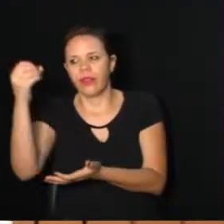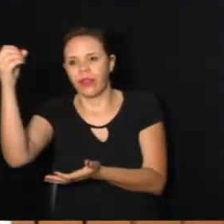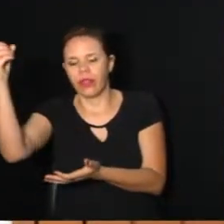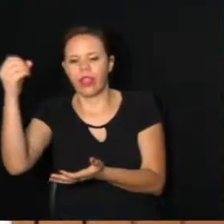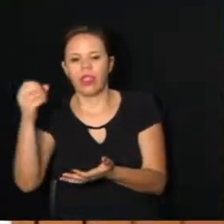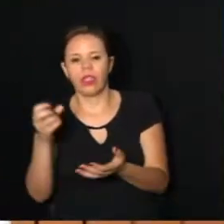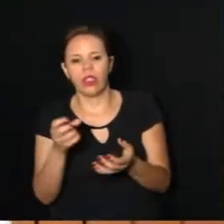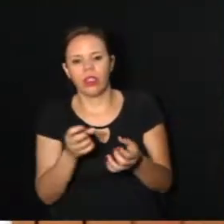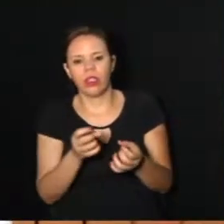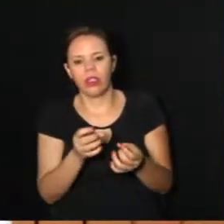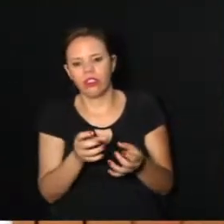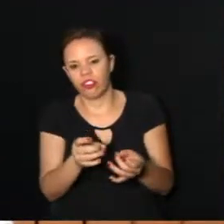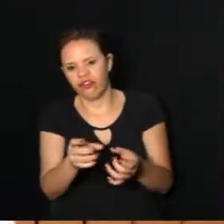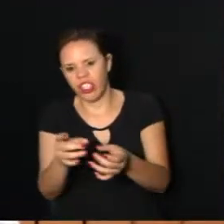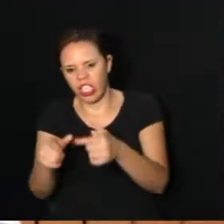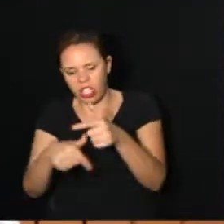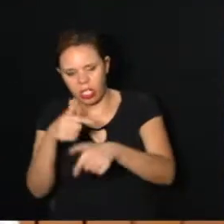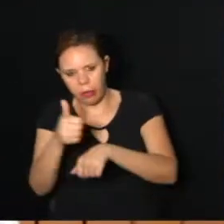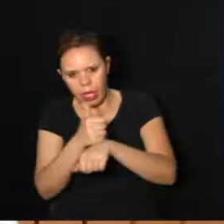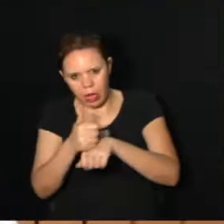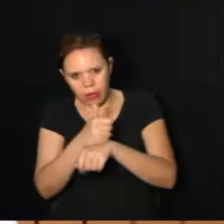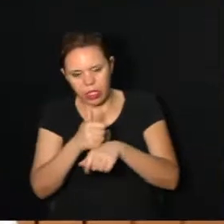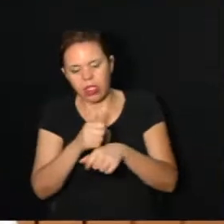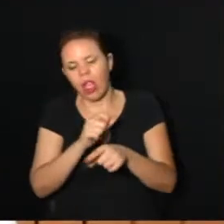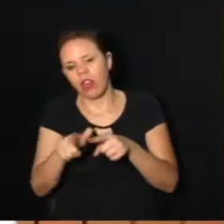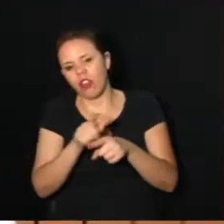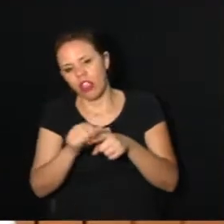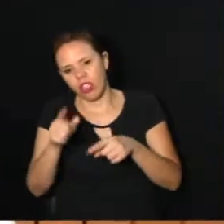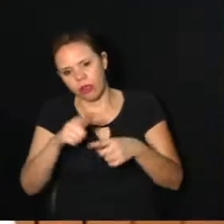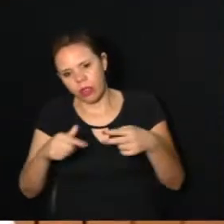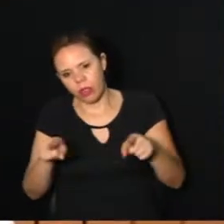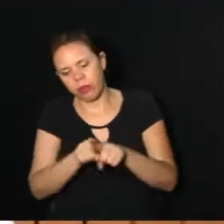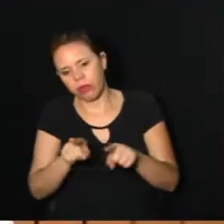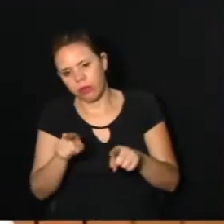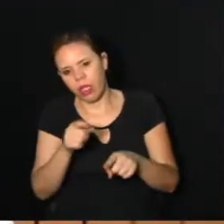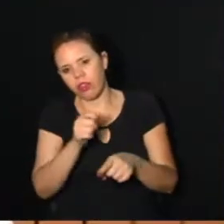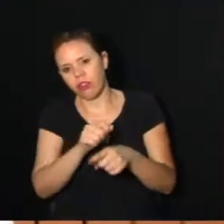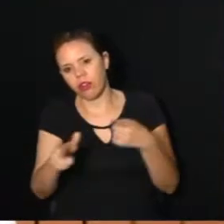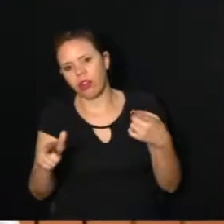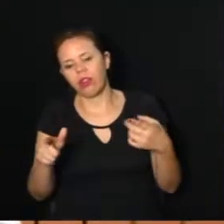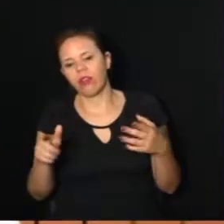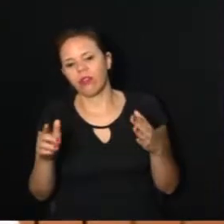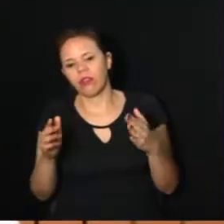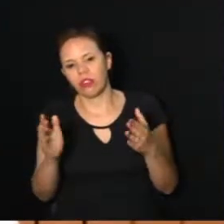vou ler alguns dos 315, tá? Aluguel de equipamentos, aluguel de fitas de vídeos,